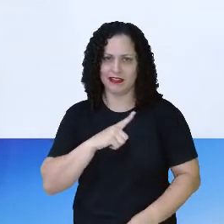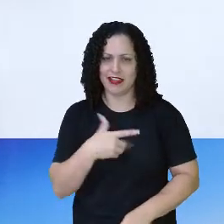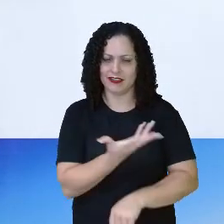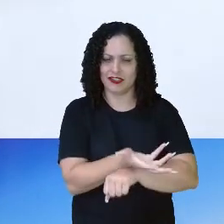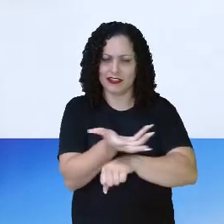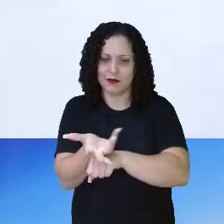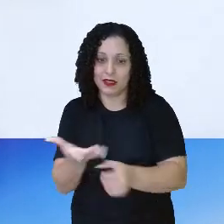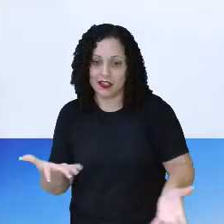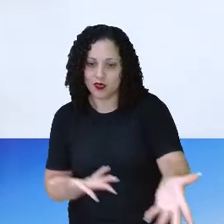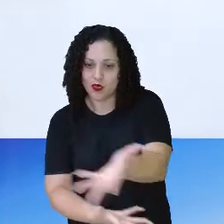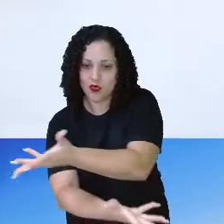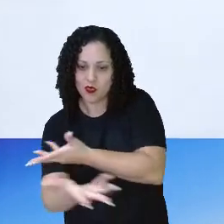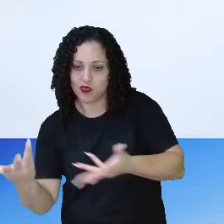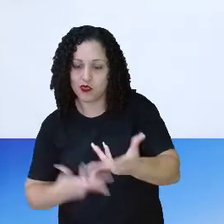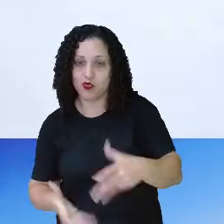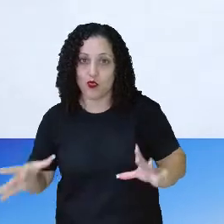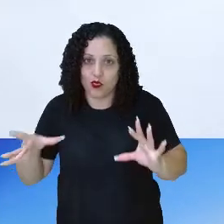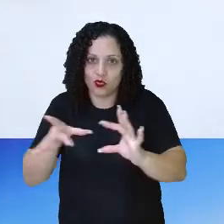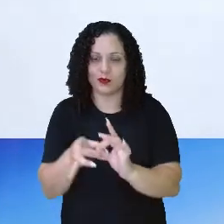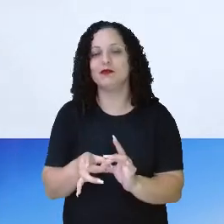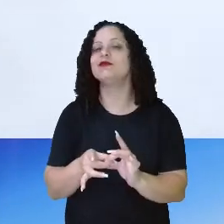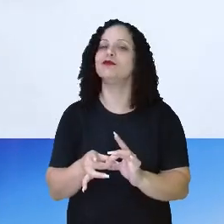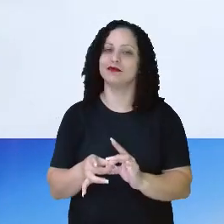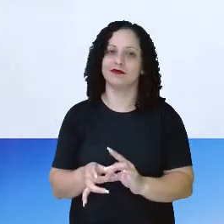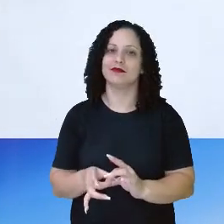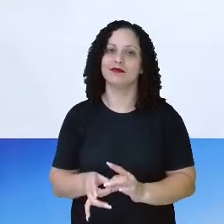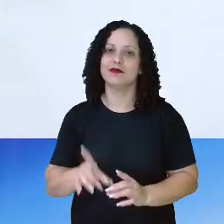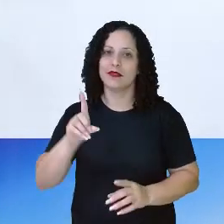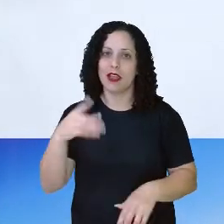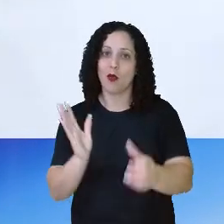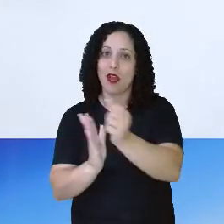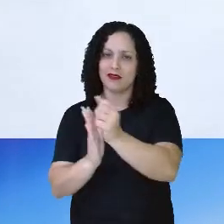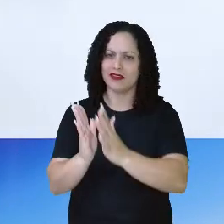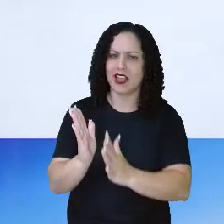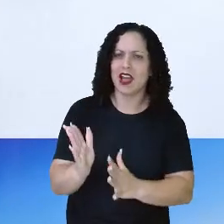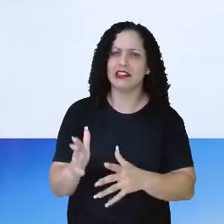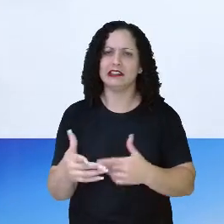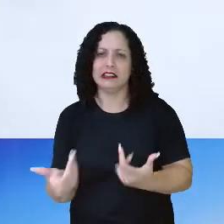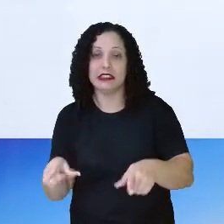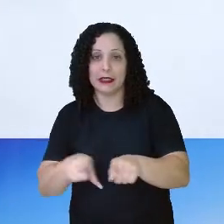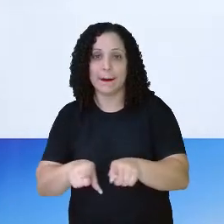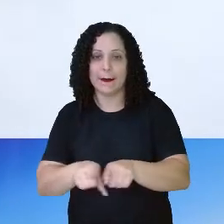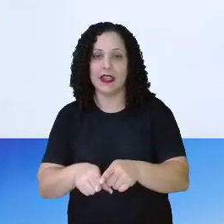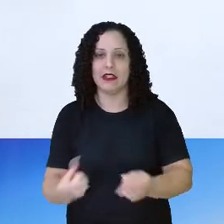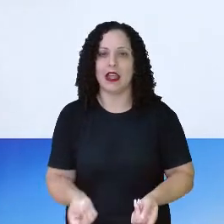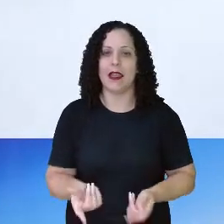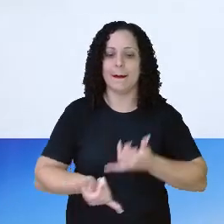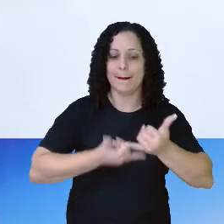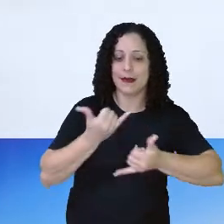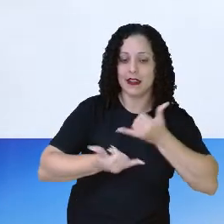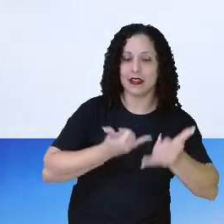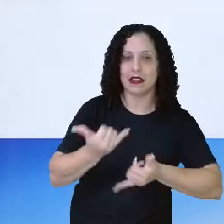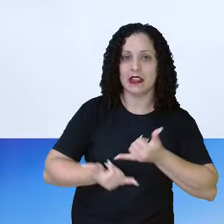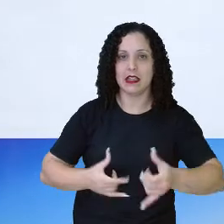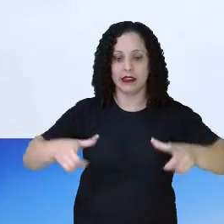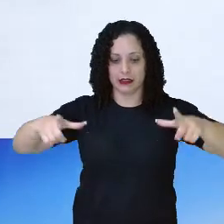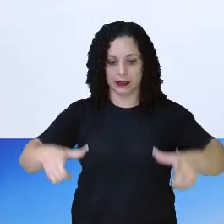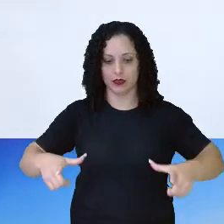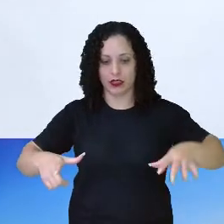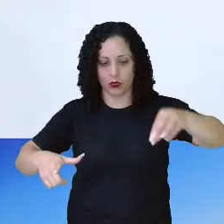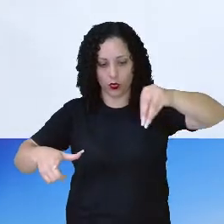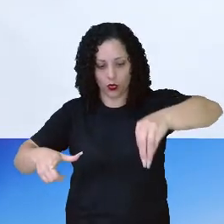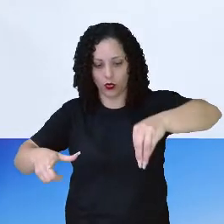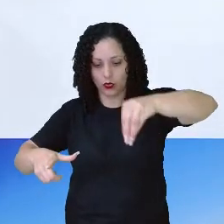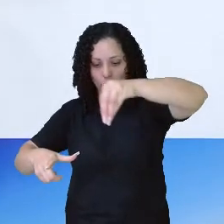interdisciplinaridade, por que não uma atividade de xadrez, utilizando as próprias crianças, não é? Fazendo